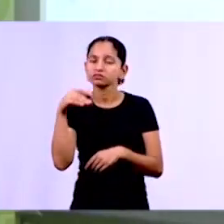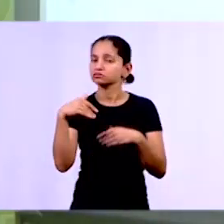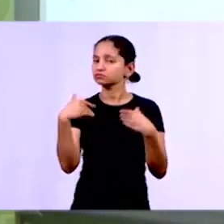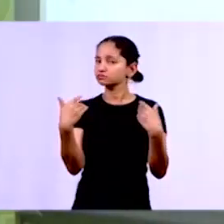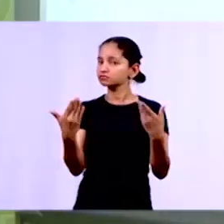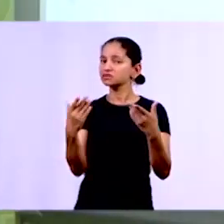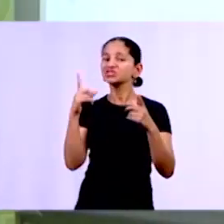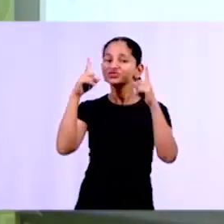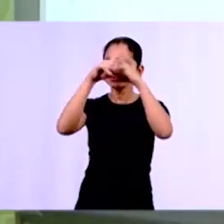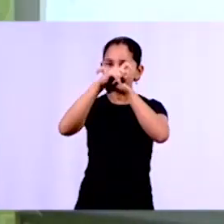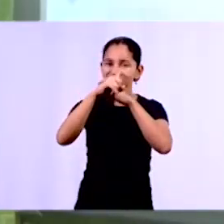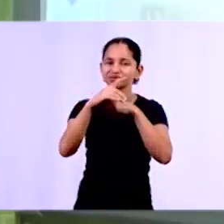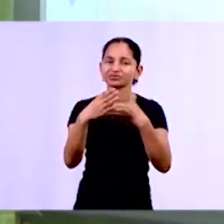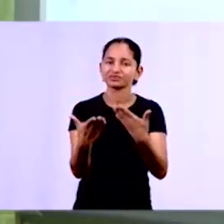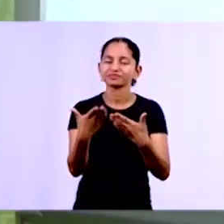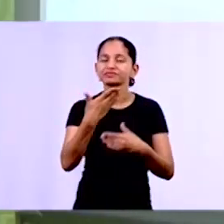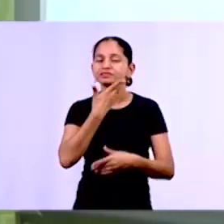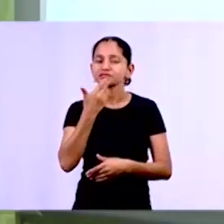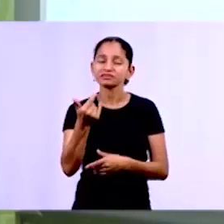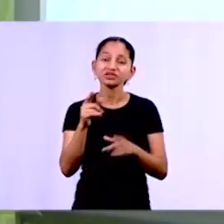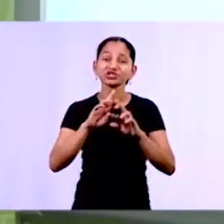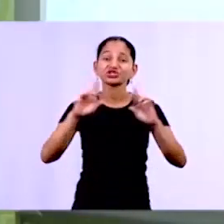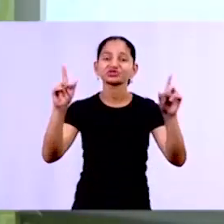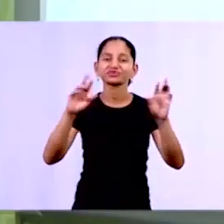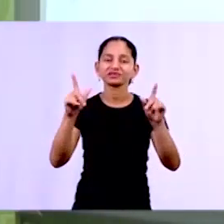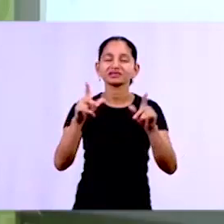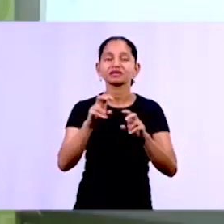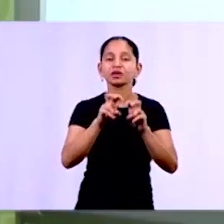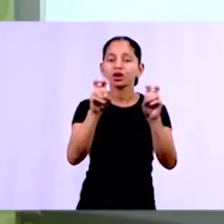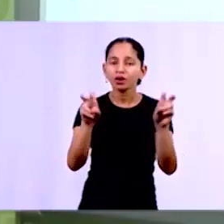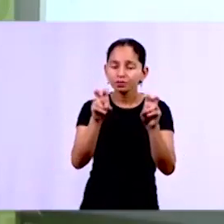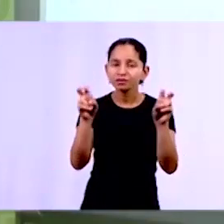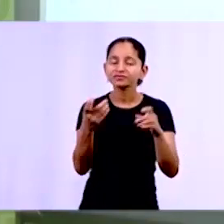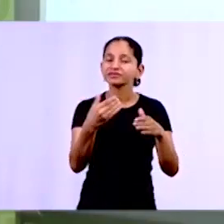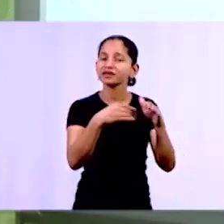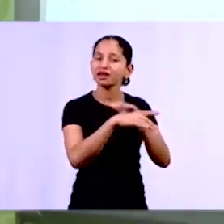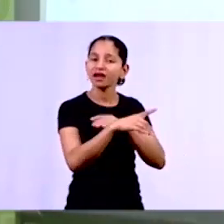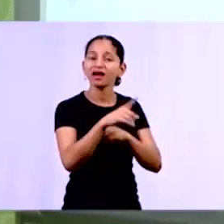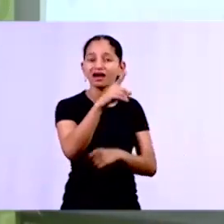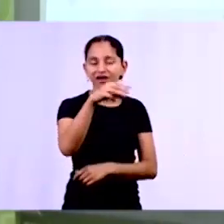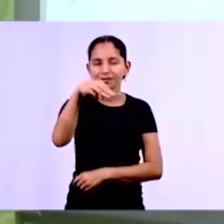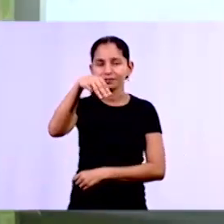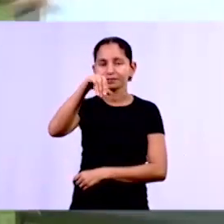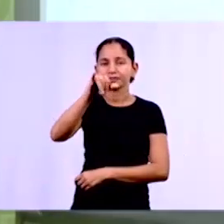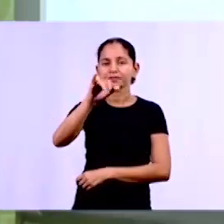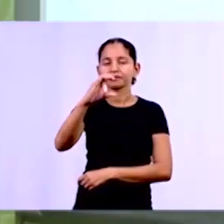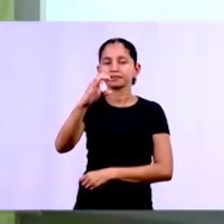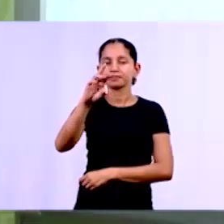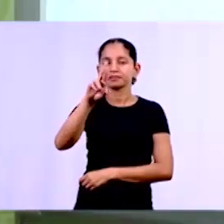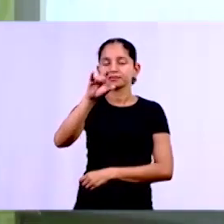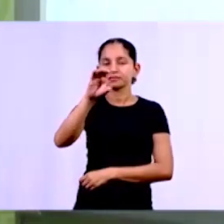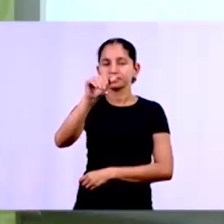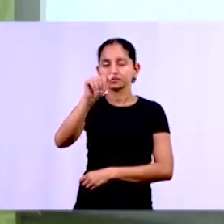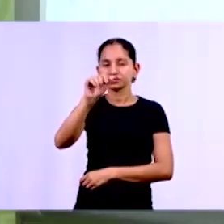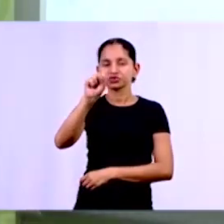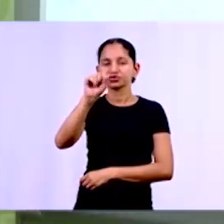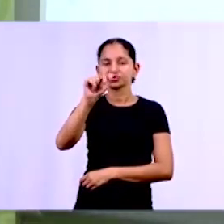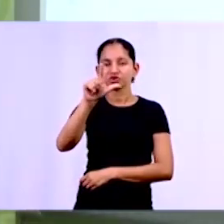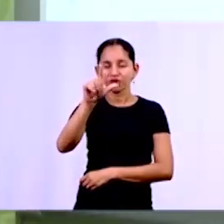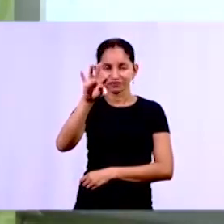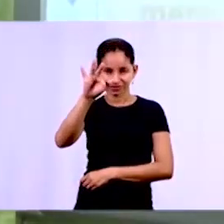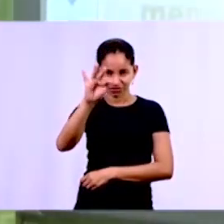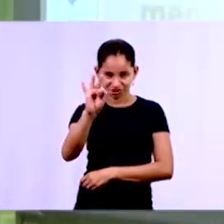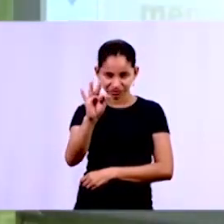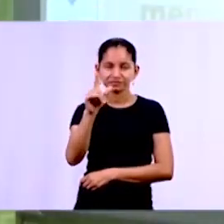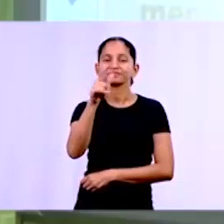seria um pouquinho mais difícil. Diferentemente, eu colocar um computador lá na Microsoft. A Microsoft está subordinada ao governo americano.